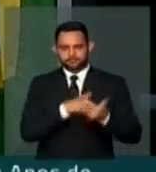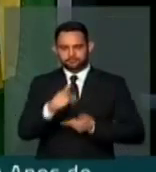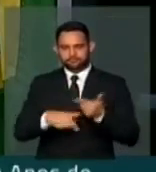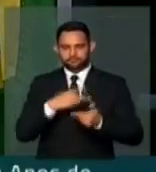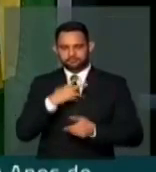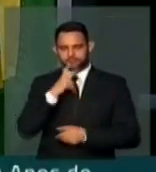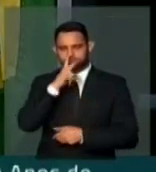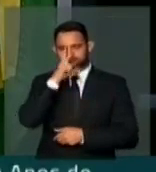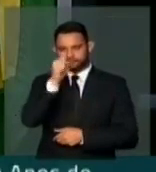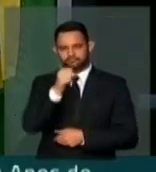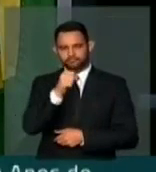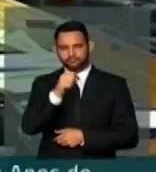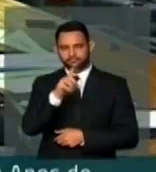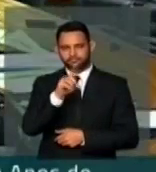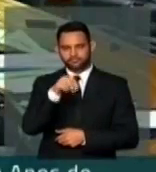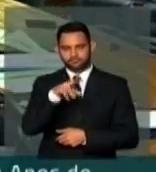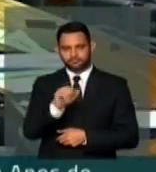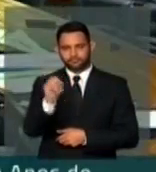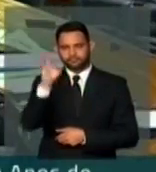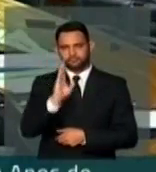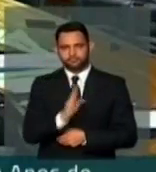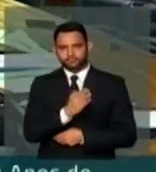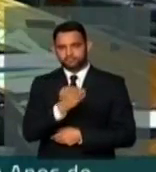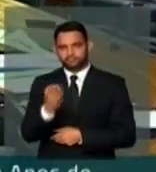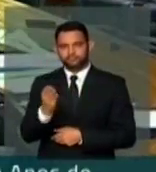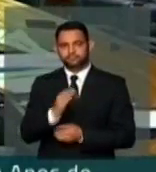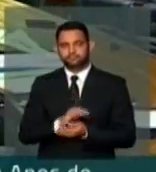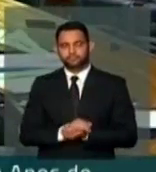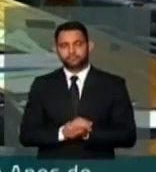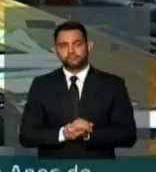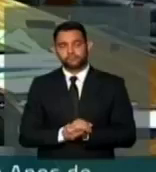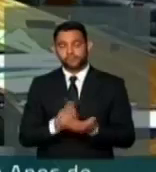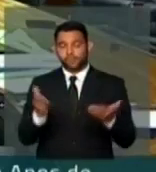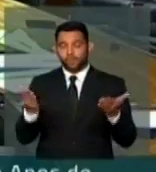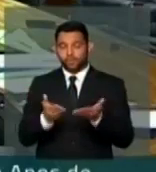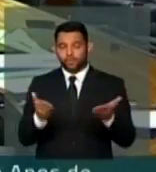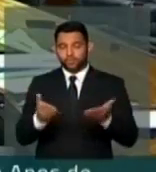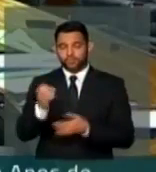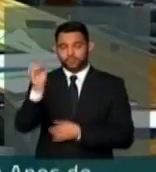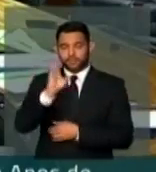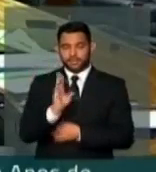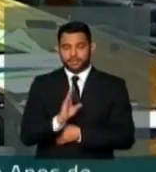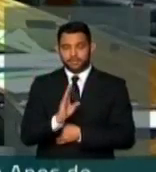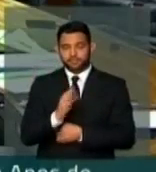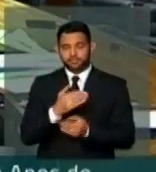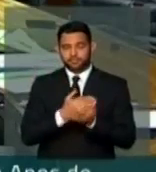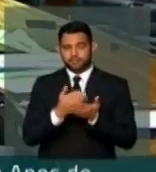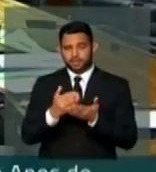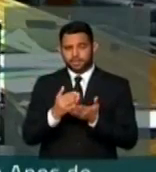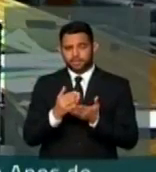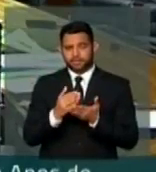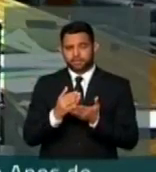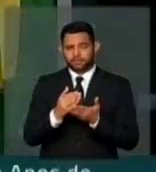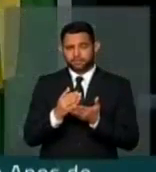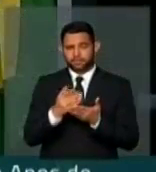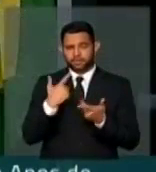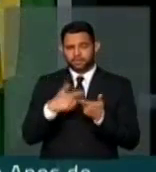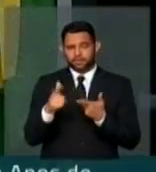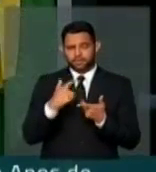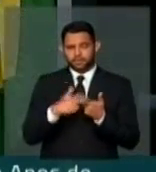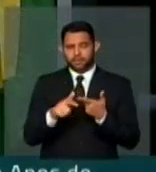para fortalecer a democracia brasileira. Hoje o Brasil passa por uma grave